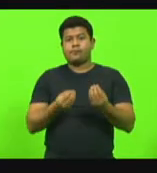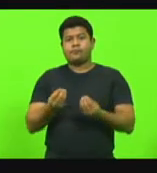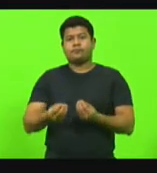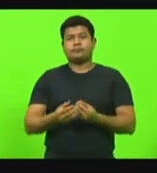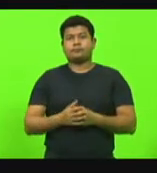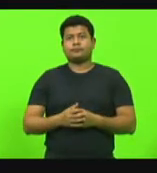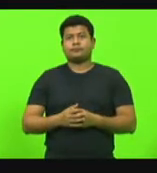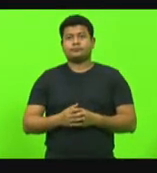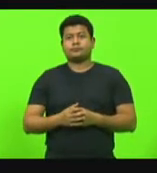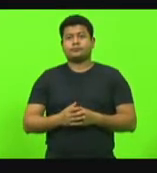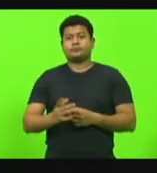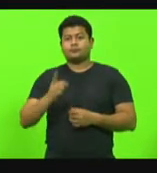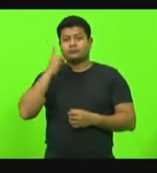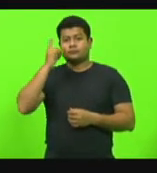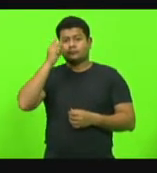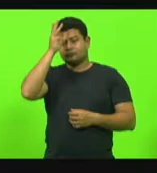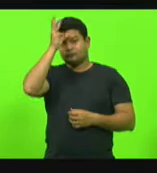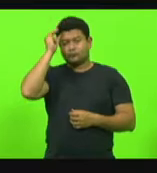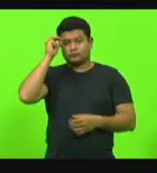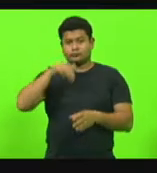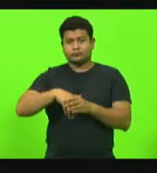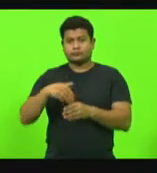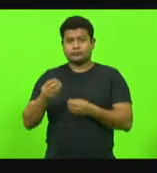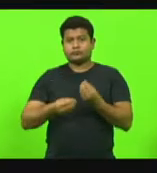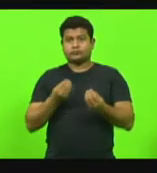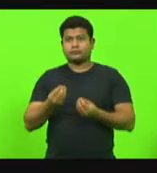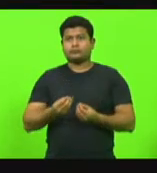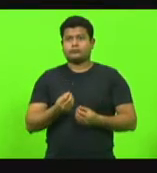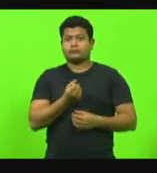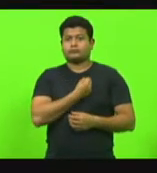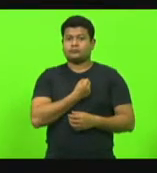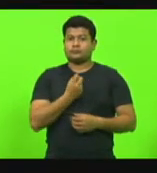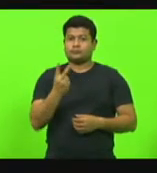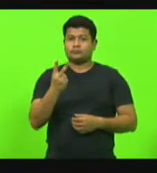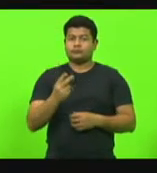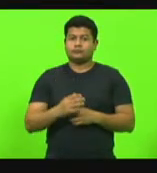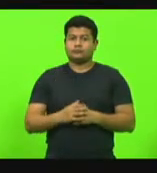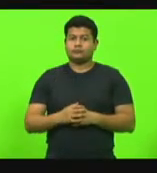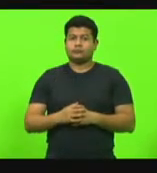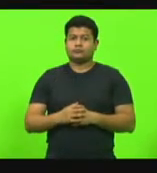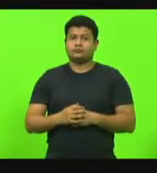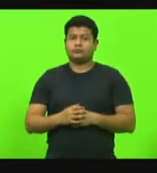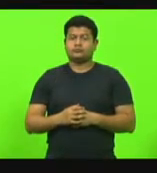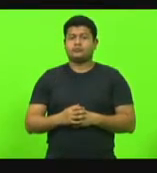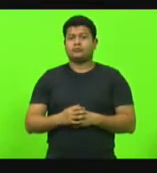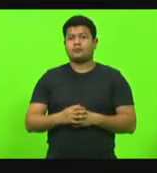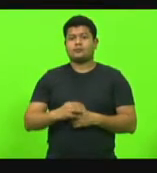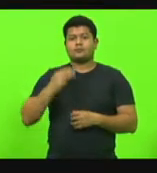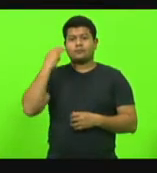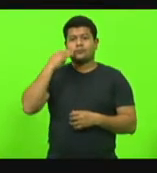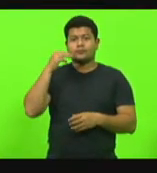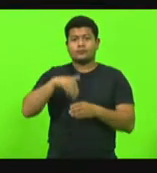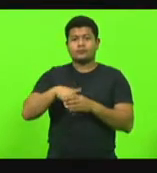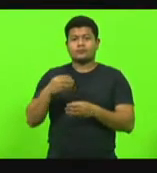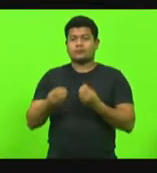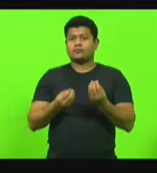Como vota deputada Luciane Carminati? Voto 2, presidente. Como vota deputado Márcio Machado?